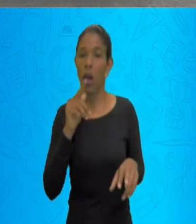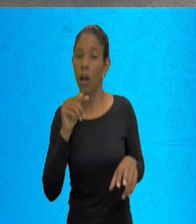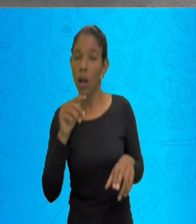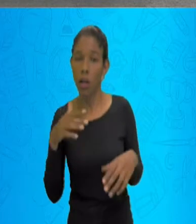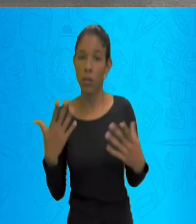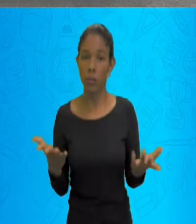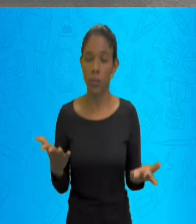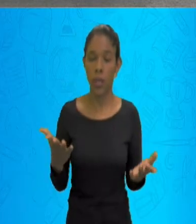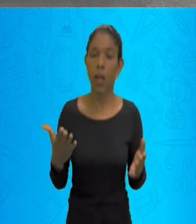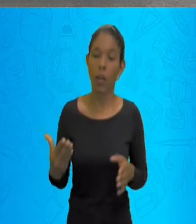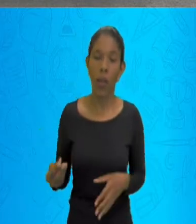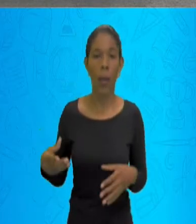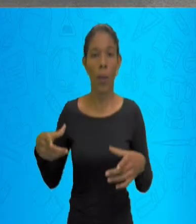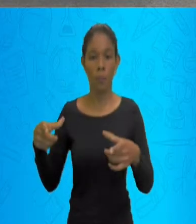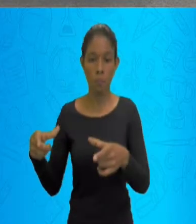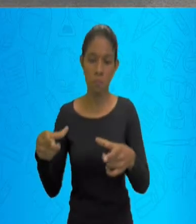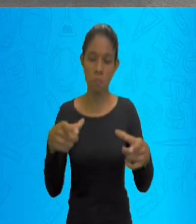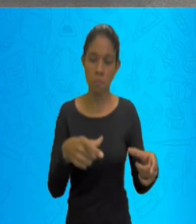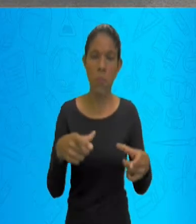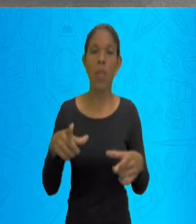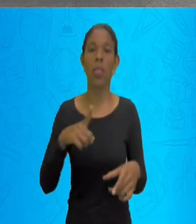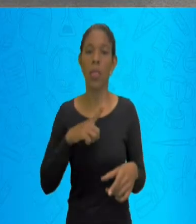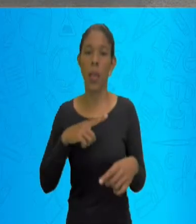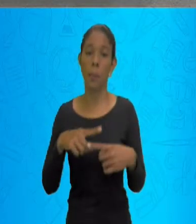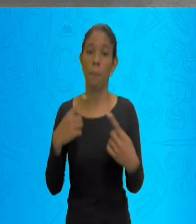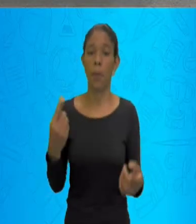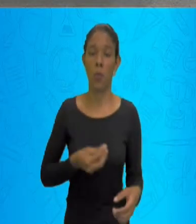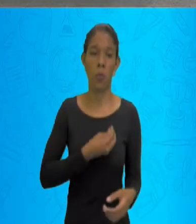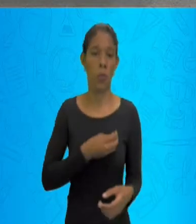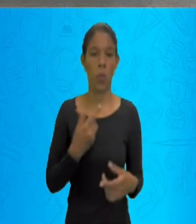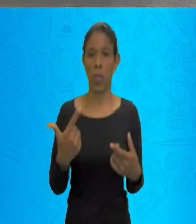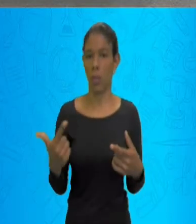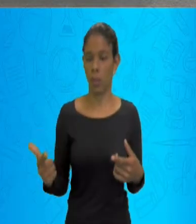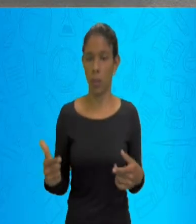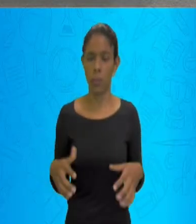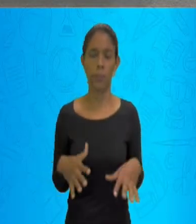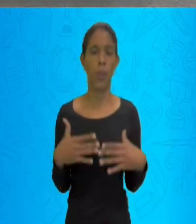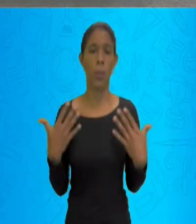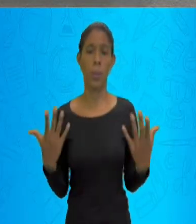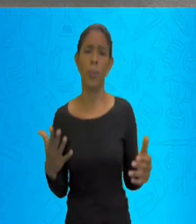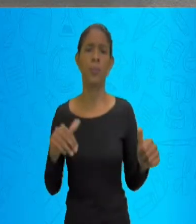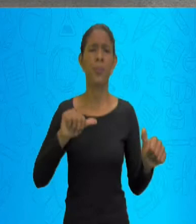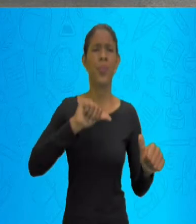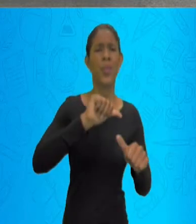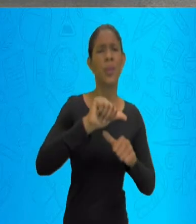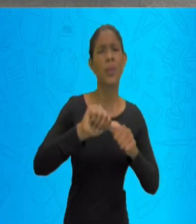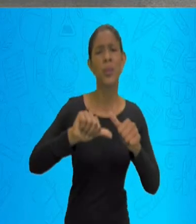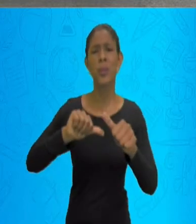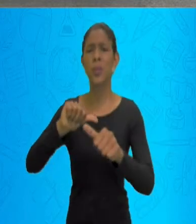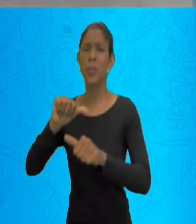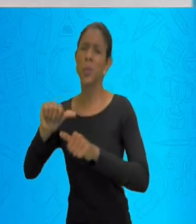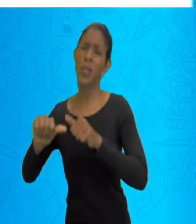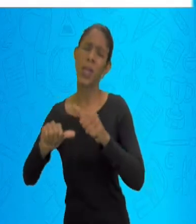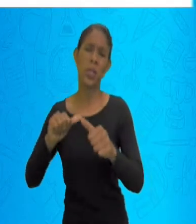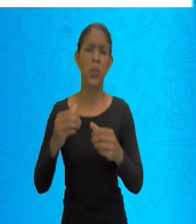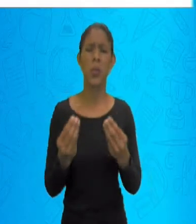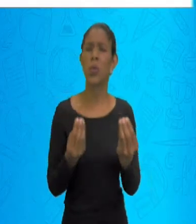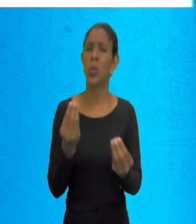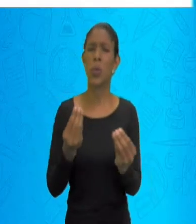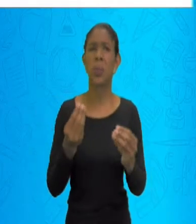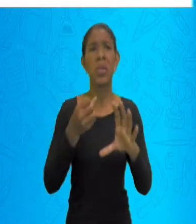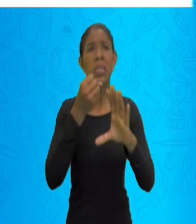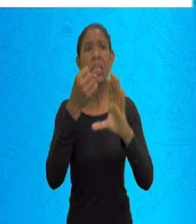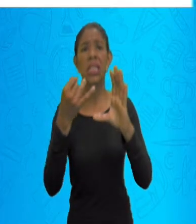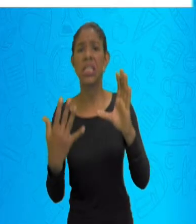Bom, então vamos lá. Como que seriam essas mudanças? Quais são as características